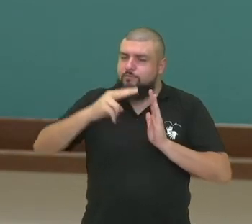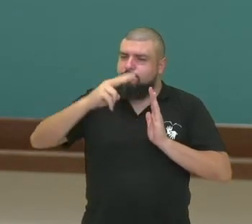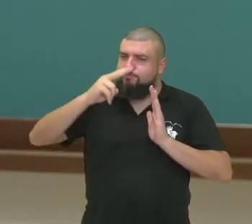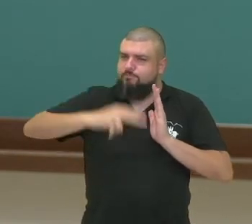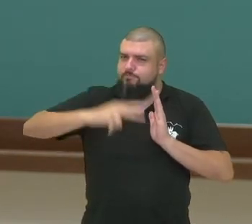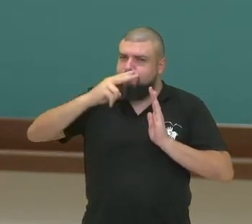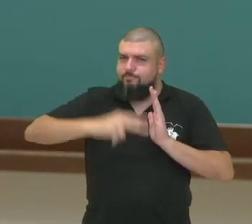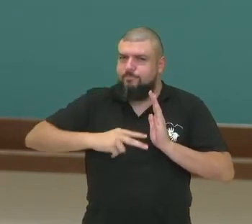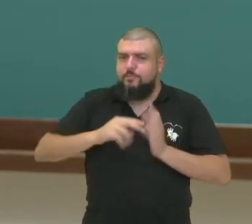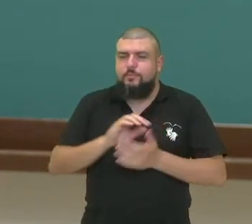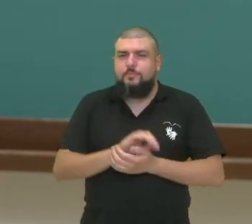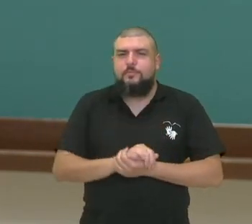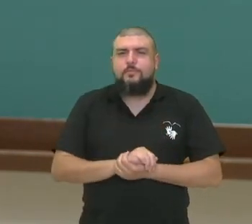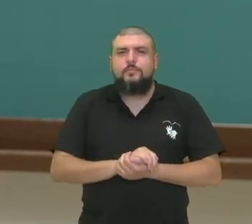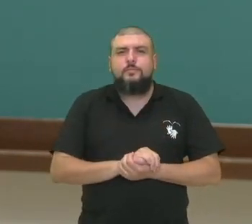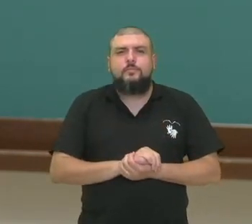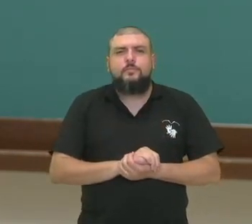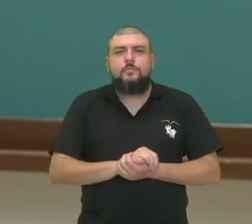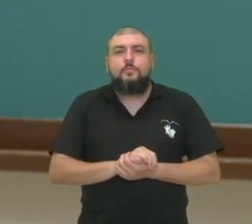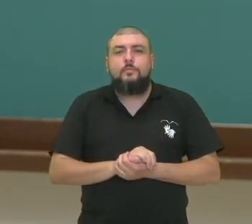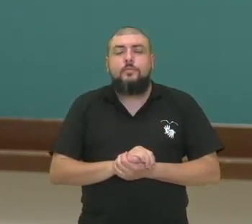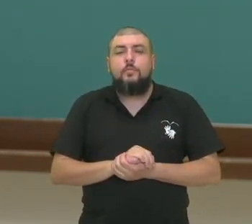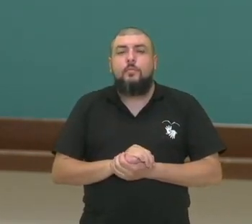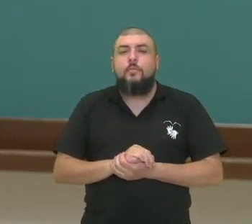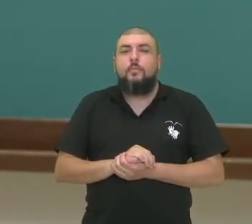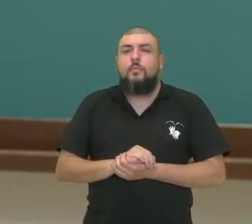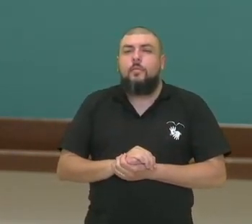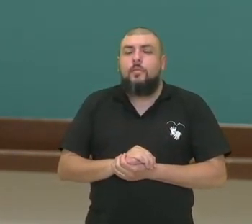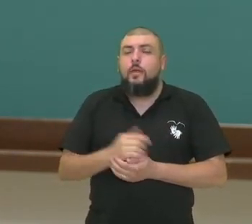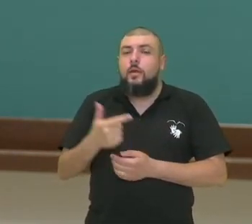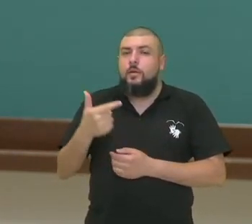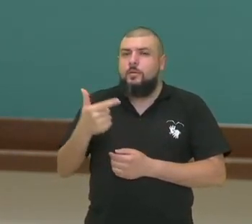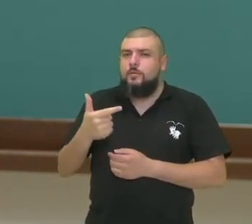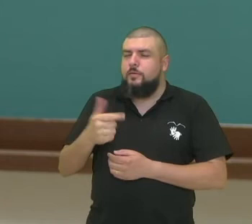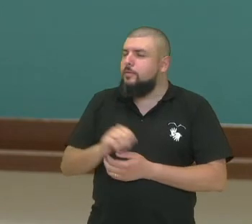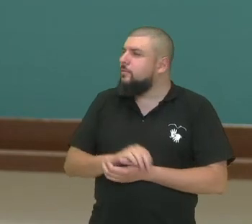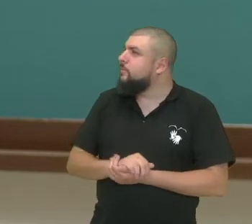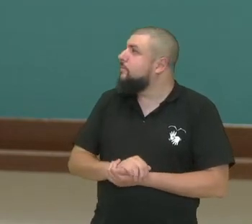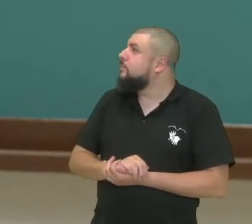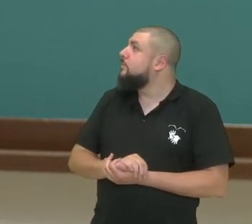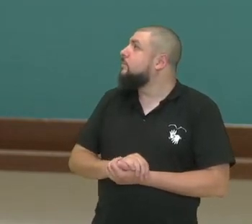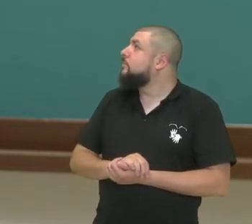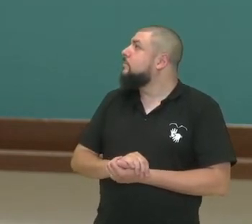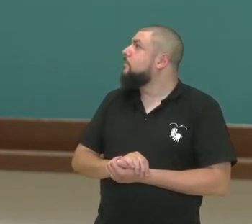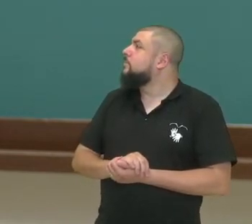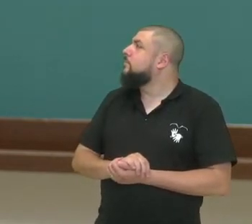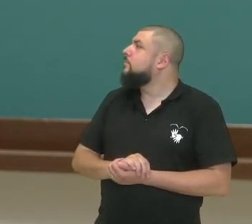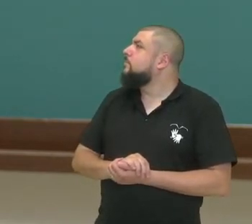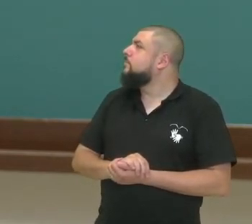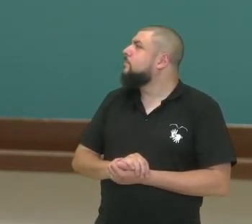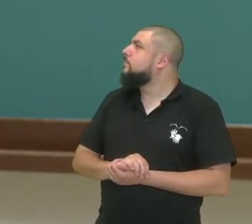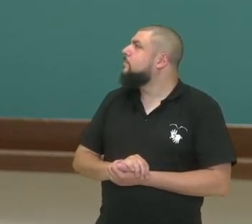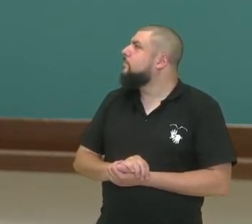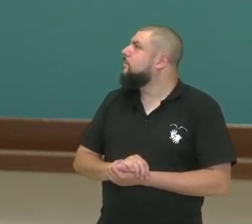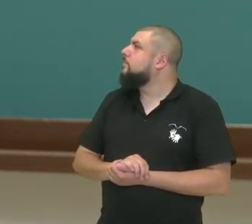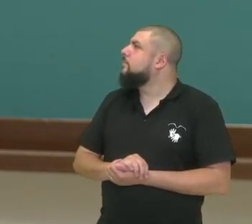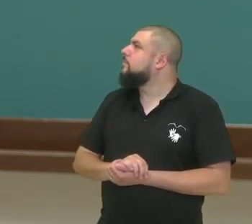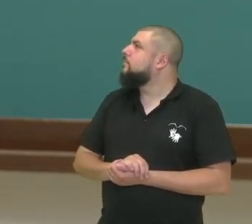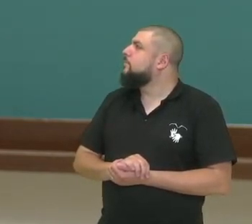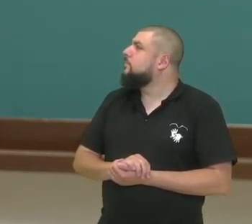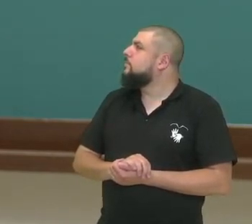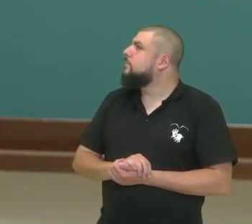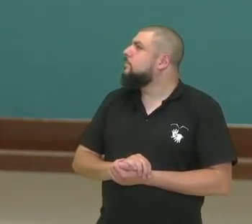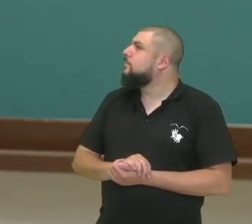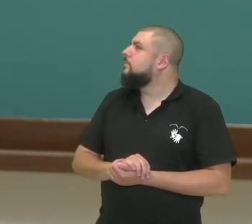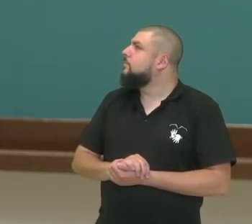os hinos? A segunda questão. Então, os hinos, em geral, servem para representar fatos importantes da história de um